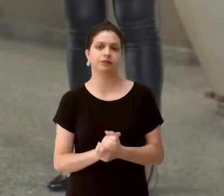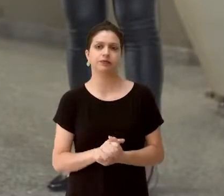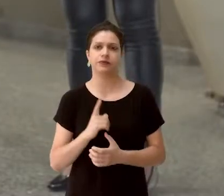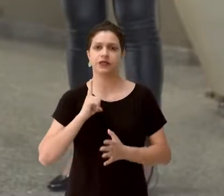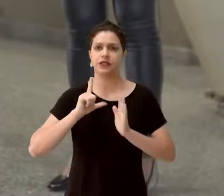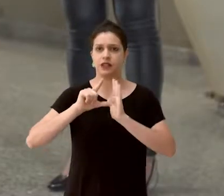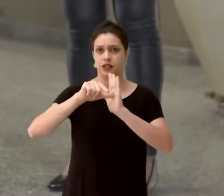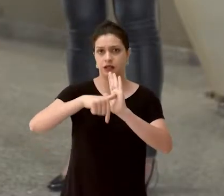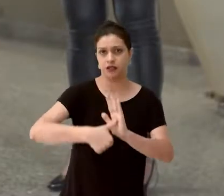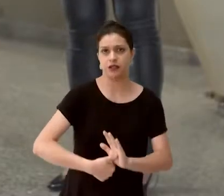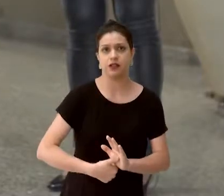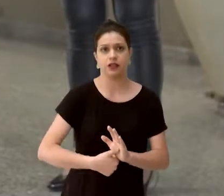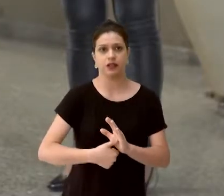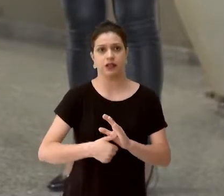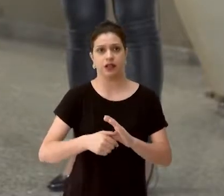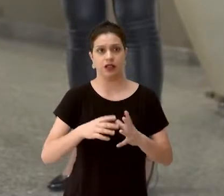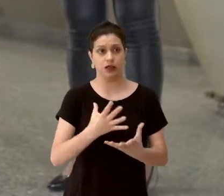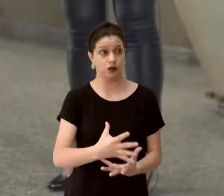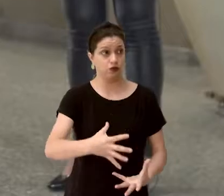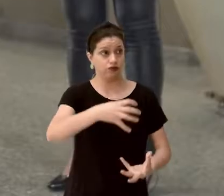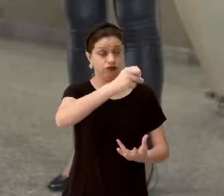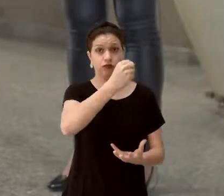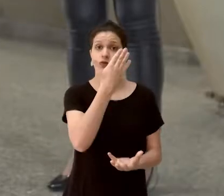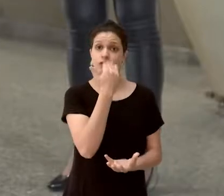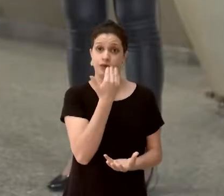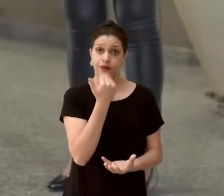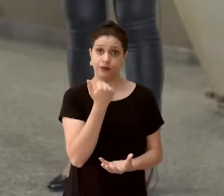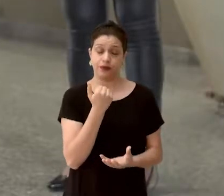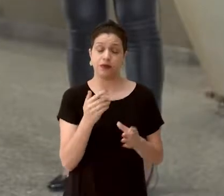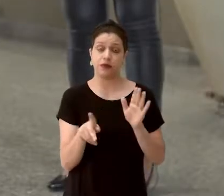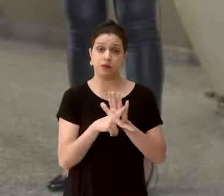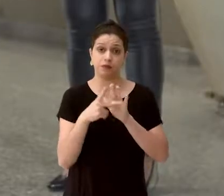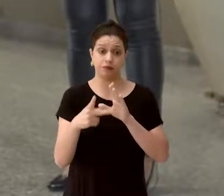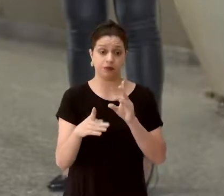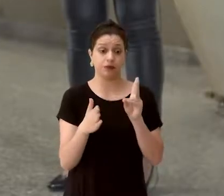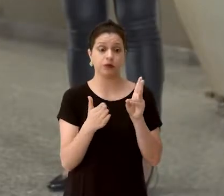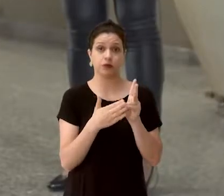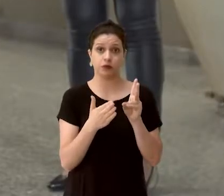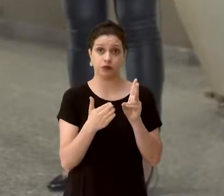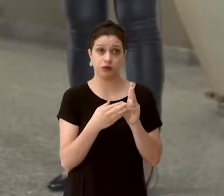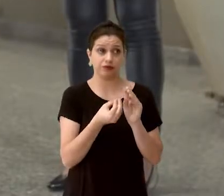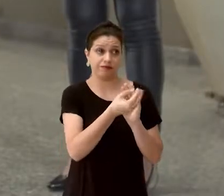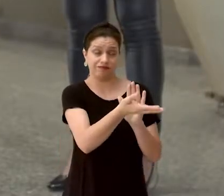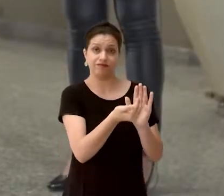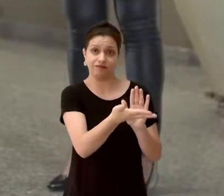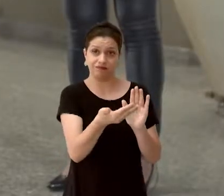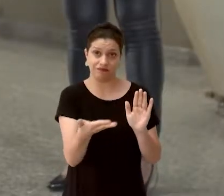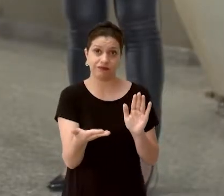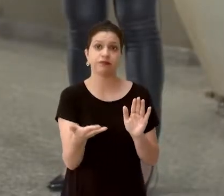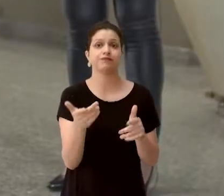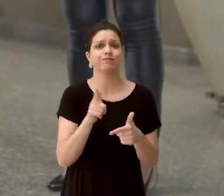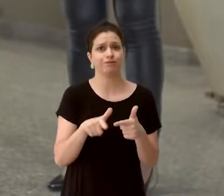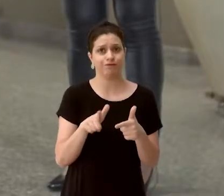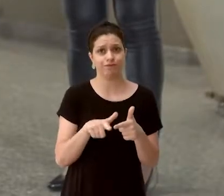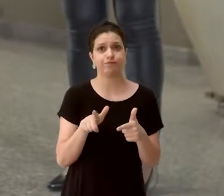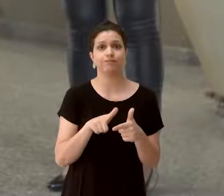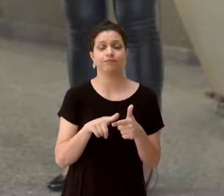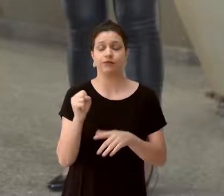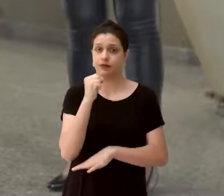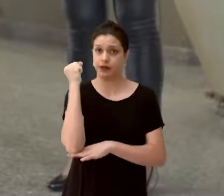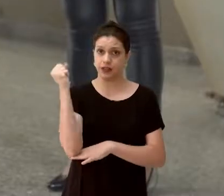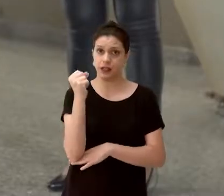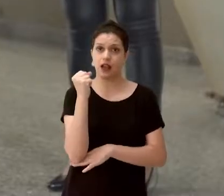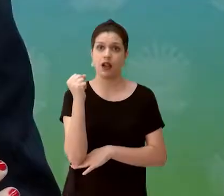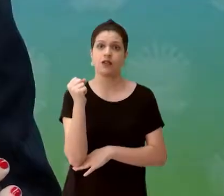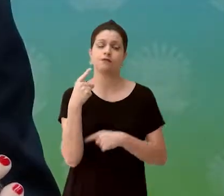básicas a indígenas em situação de vulnerabilidade foi uma das situações reclamadas pelo deputado